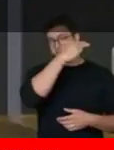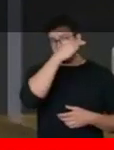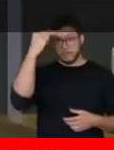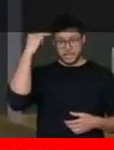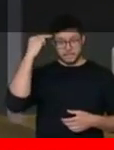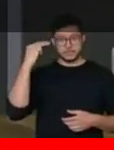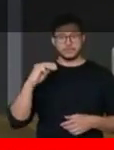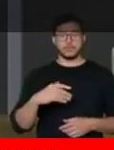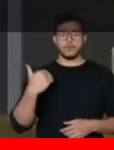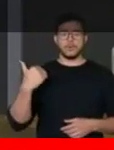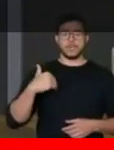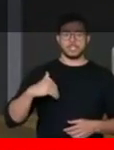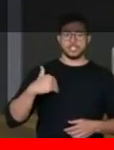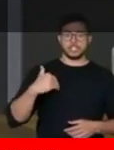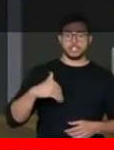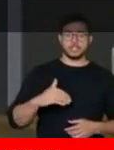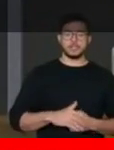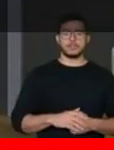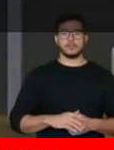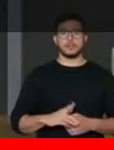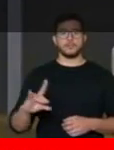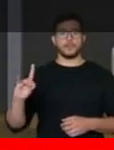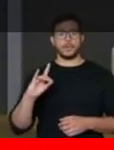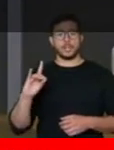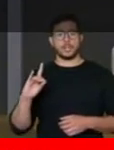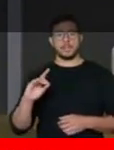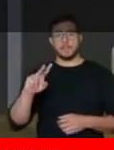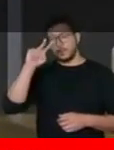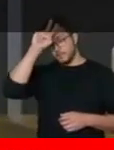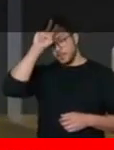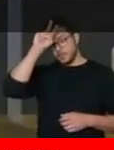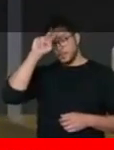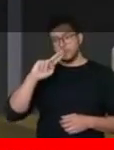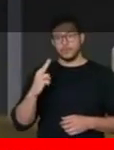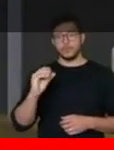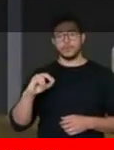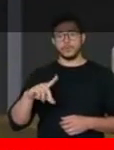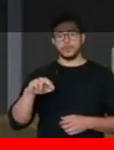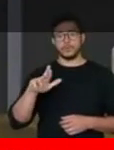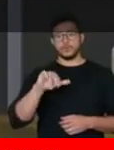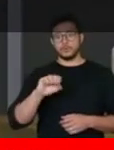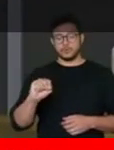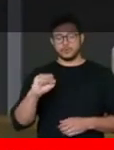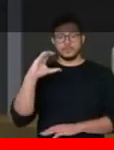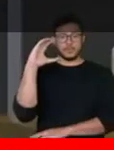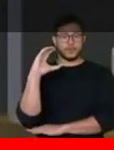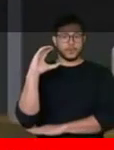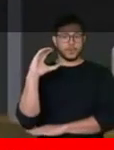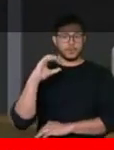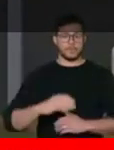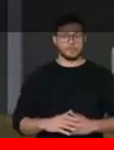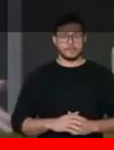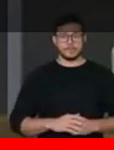Argentina, a Bolívia, o Peru, Honduras, Colômbia. E a peça que vai